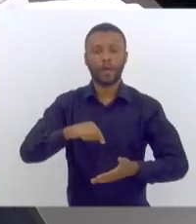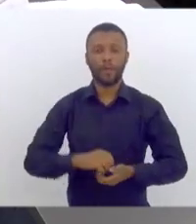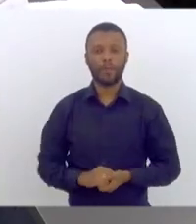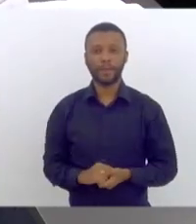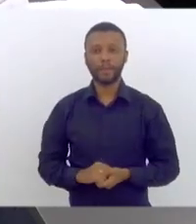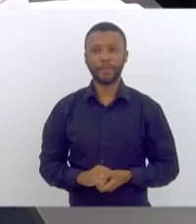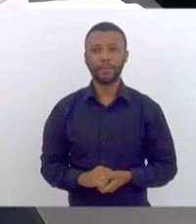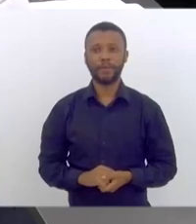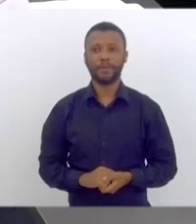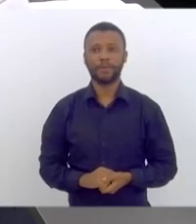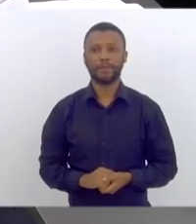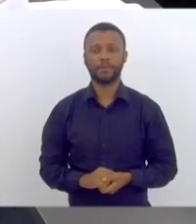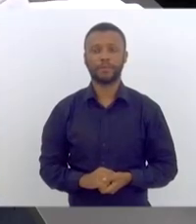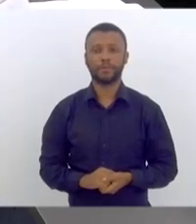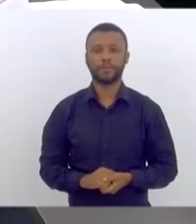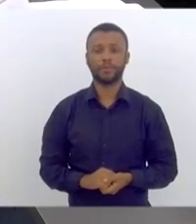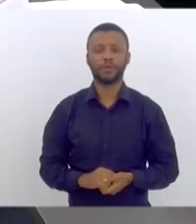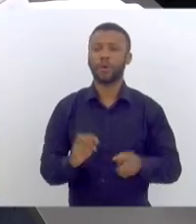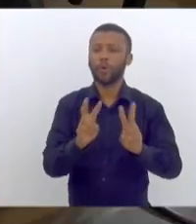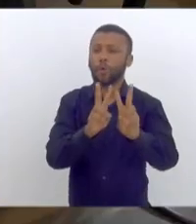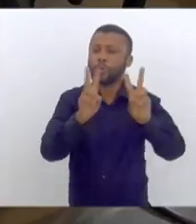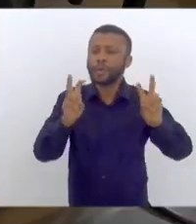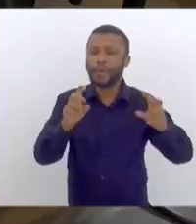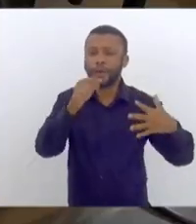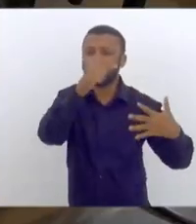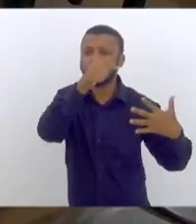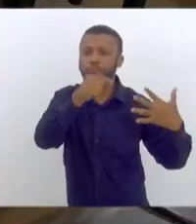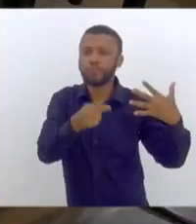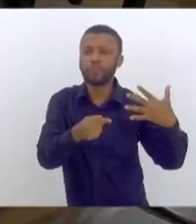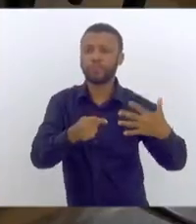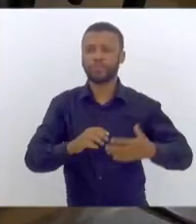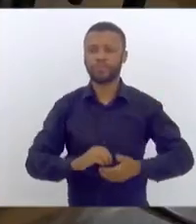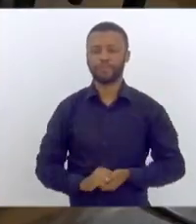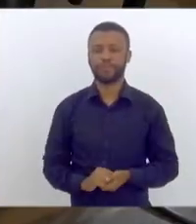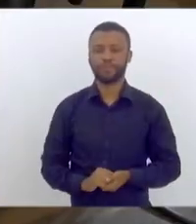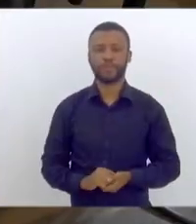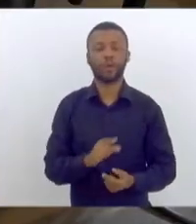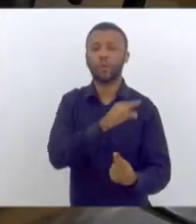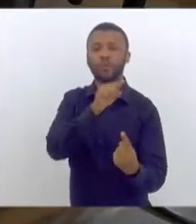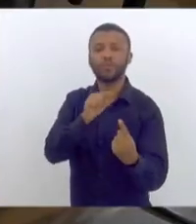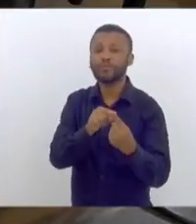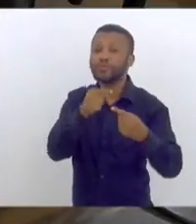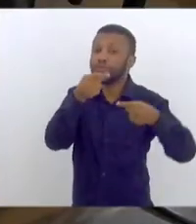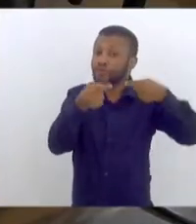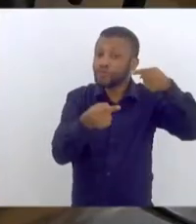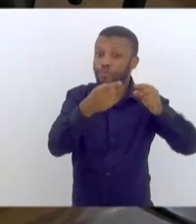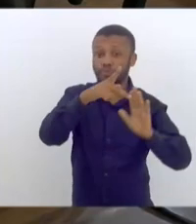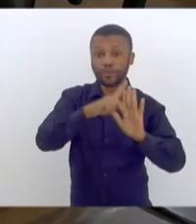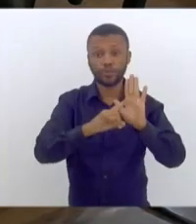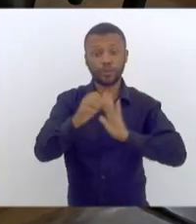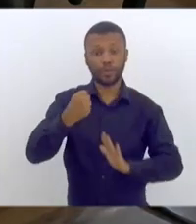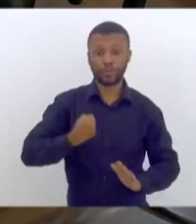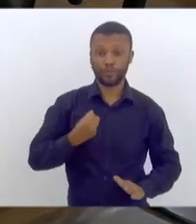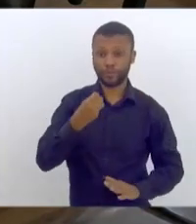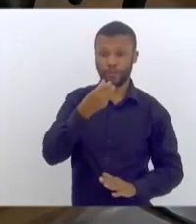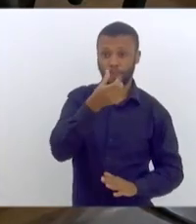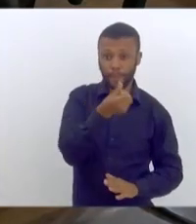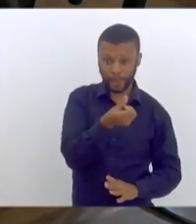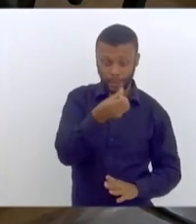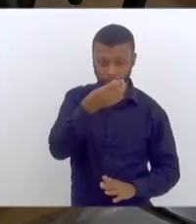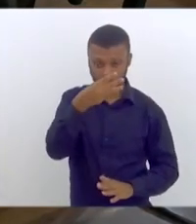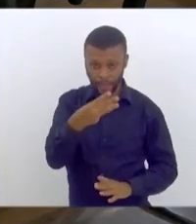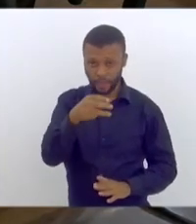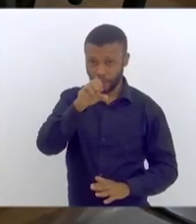com a seguinte ordem do dia discutir o projeto de lei 6387